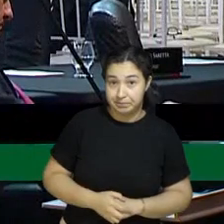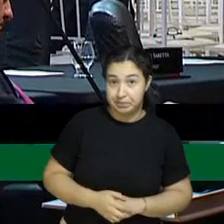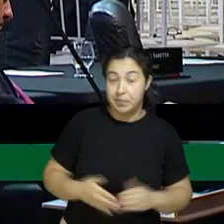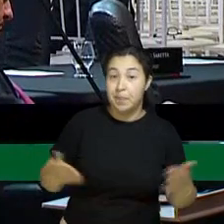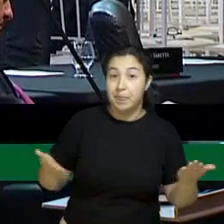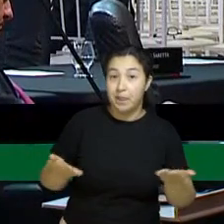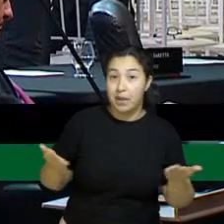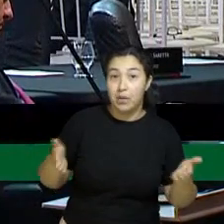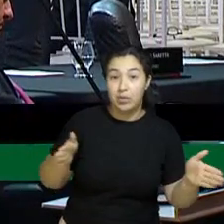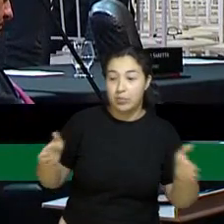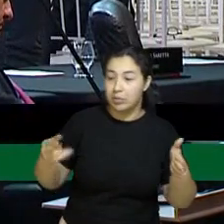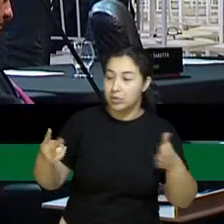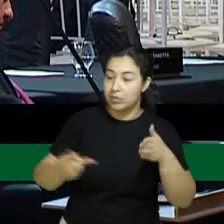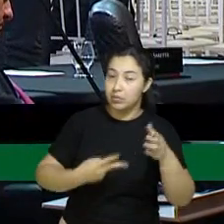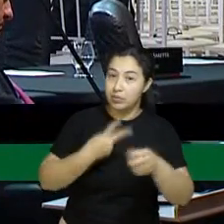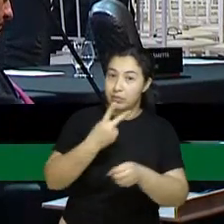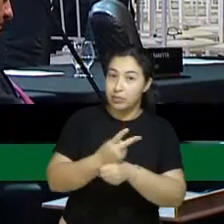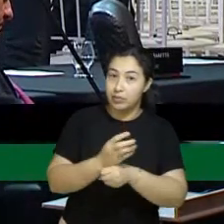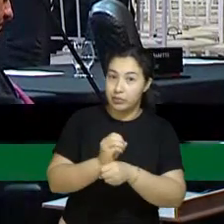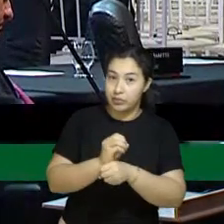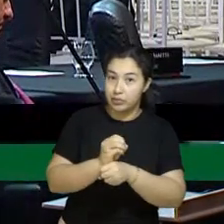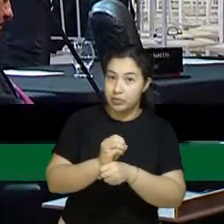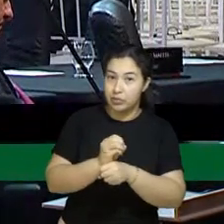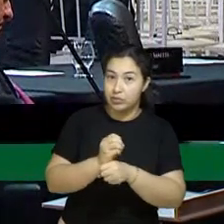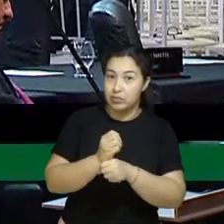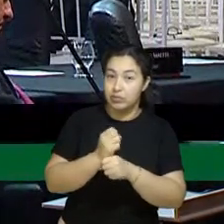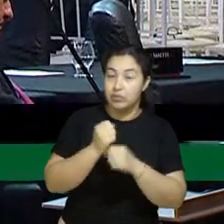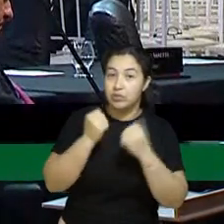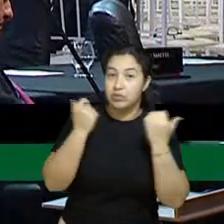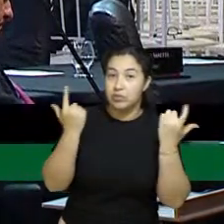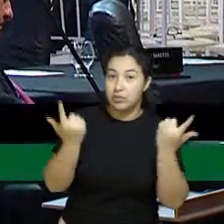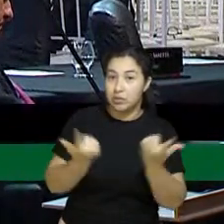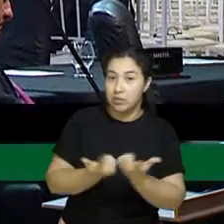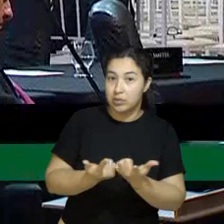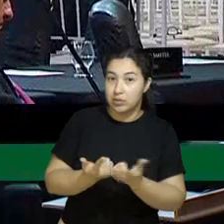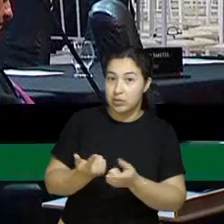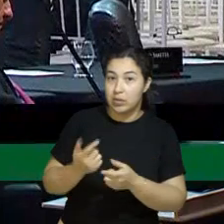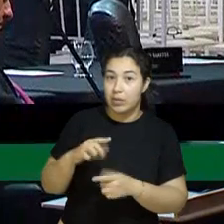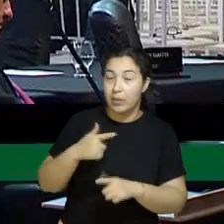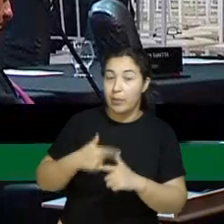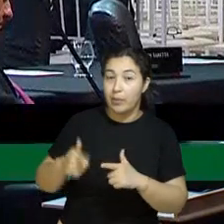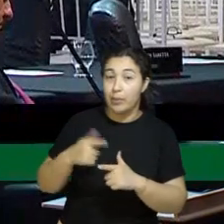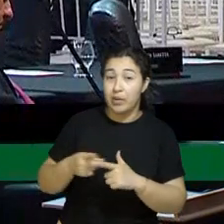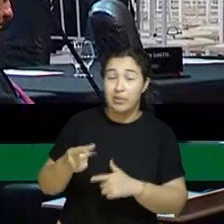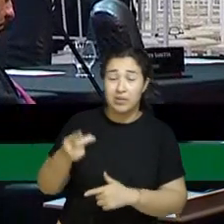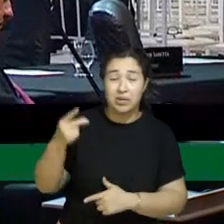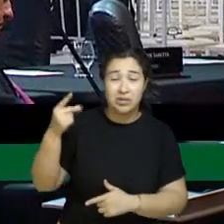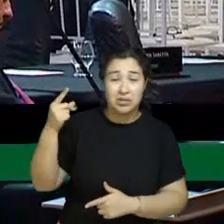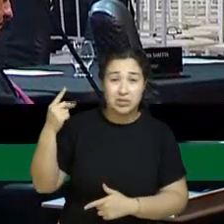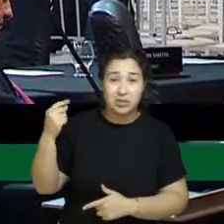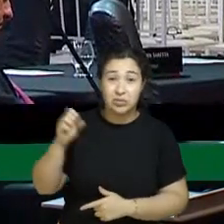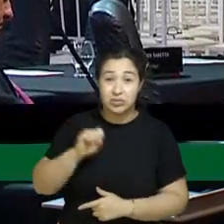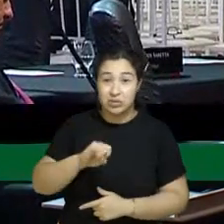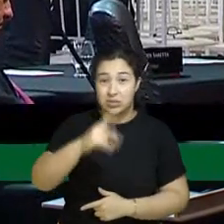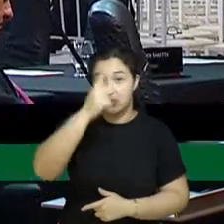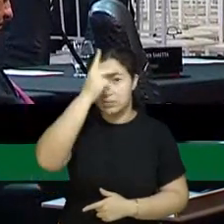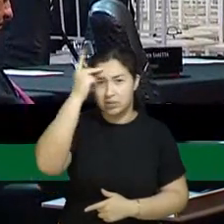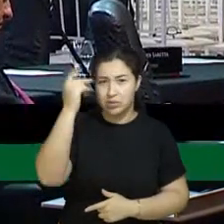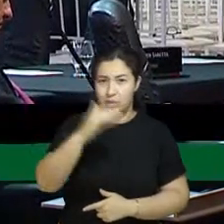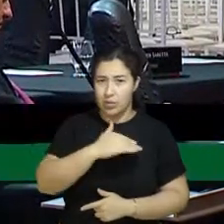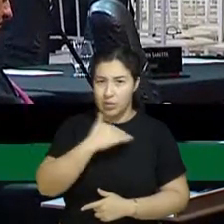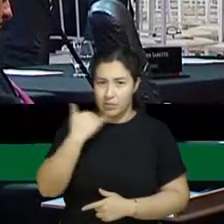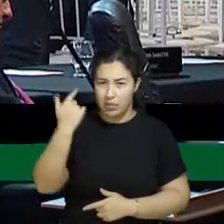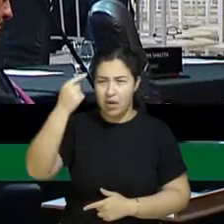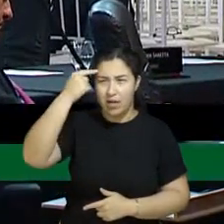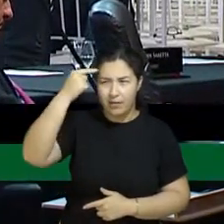legislatura, como que a gente está resolvendo problemas muito antigos. Né? Talvez ali, se alguém morresse, todo mundo ia lembrar, aquele churrasco